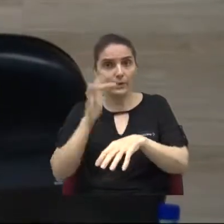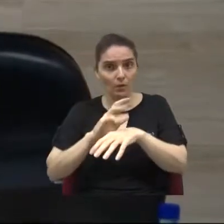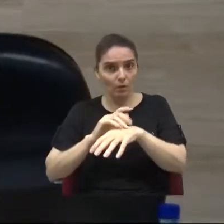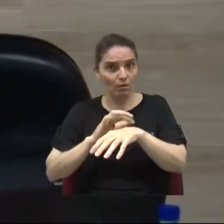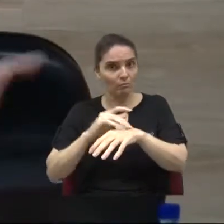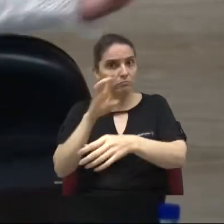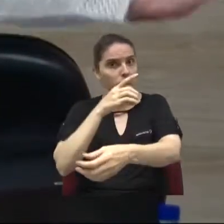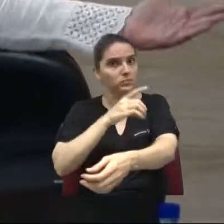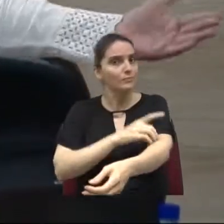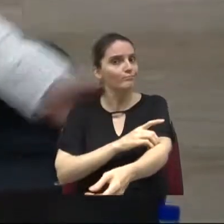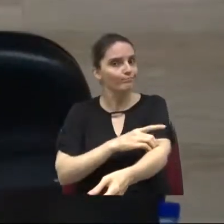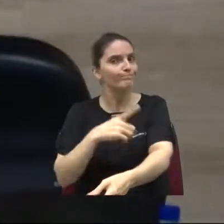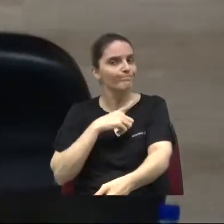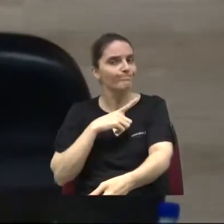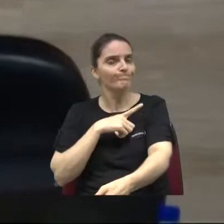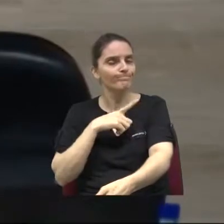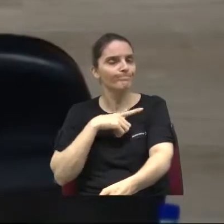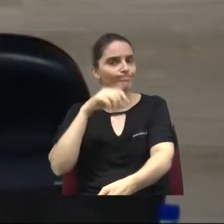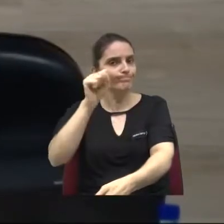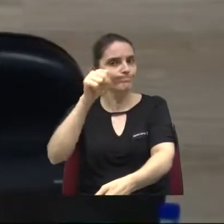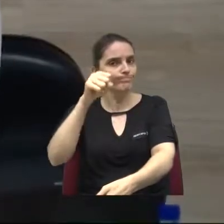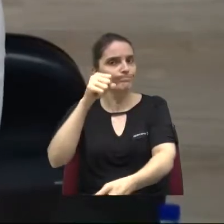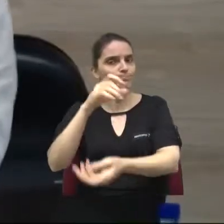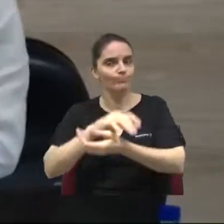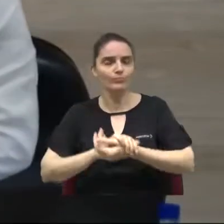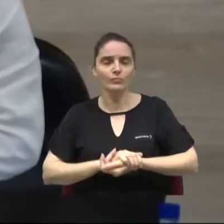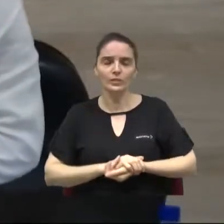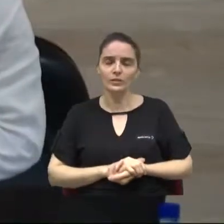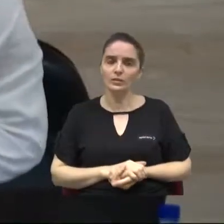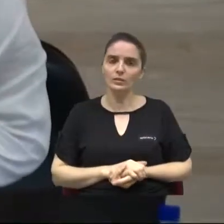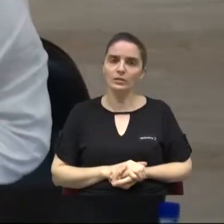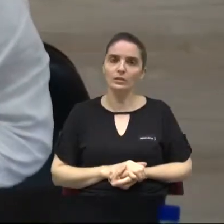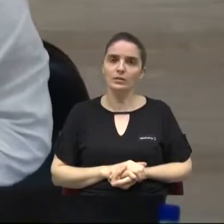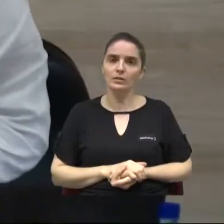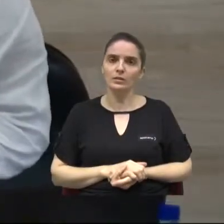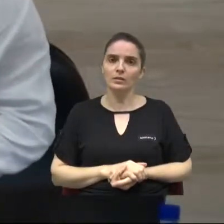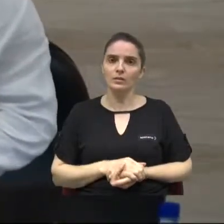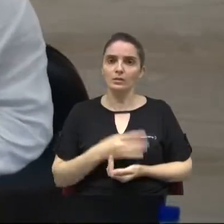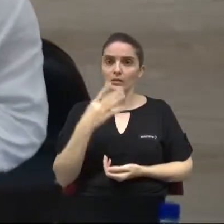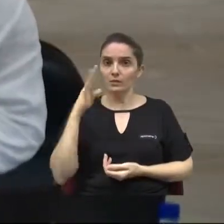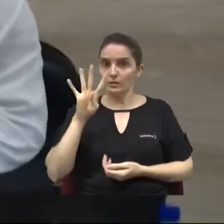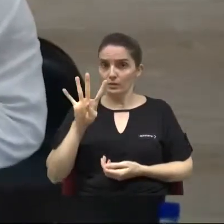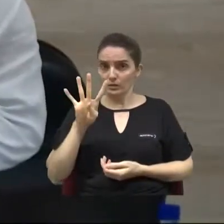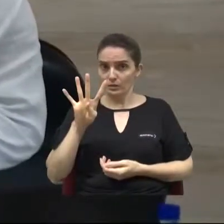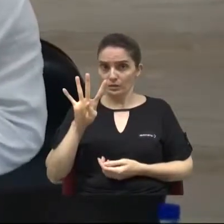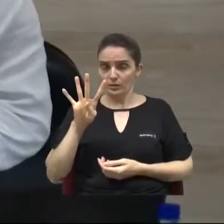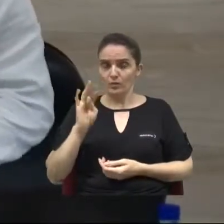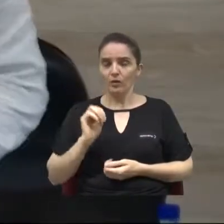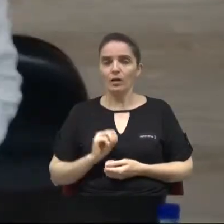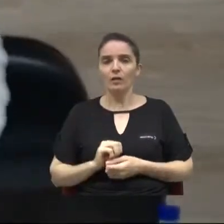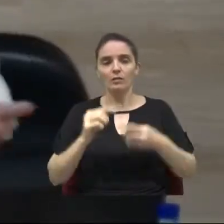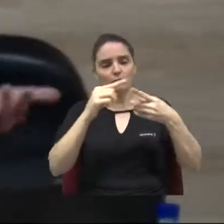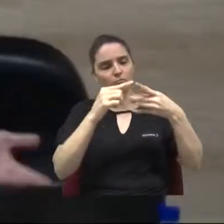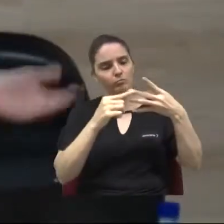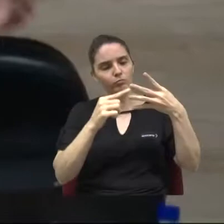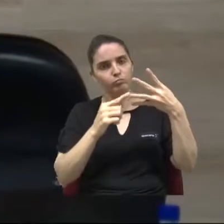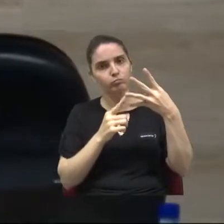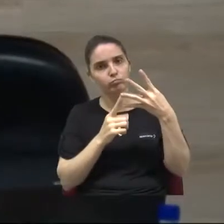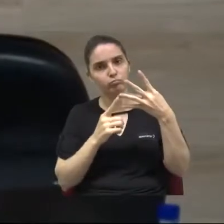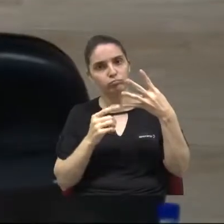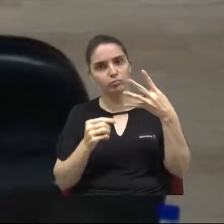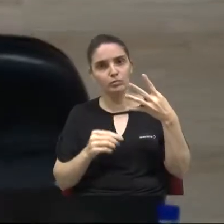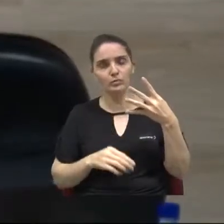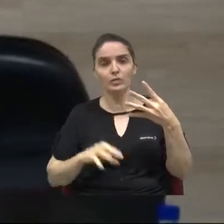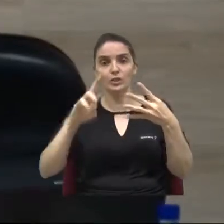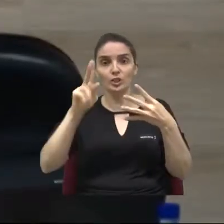foram contaminadas com determinado tipo de dengue, temos 4 subtipos, e se vier outro